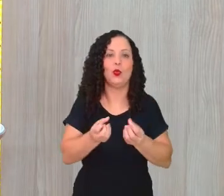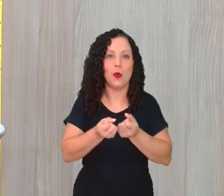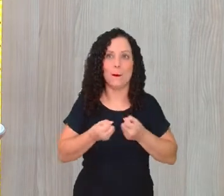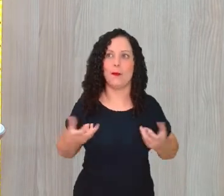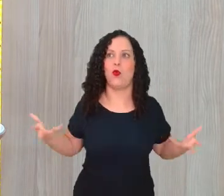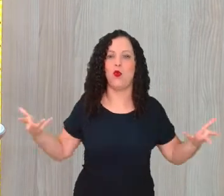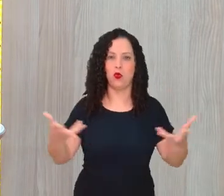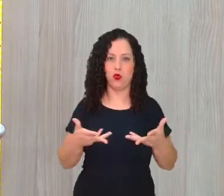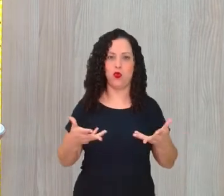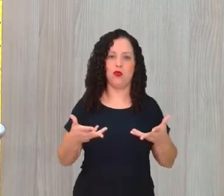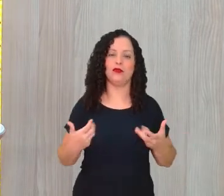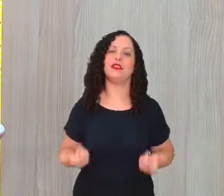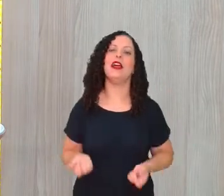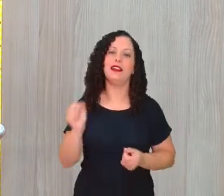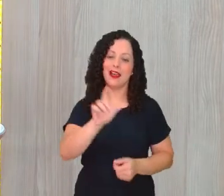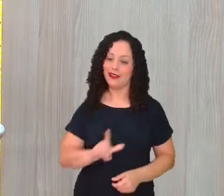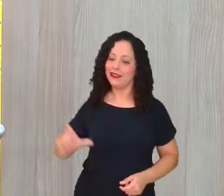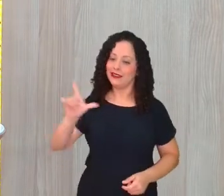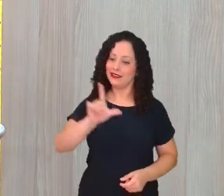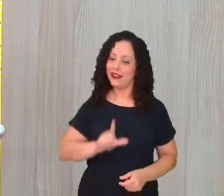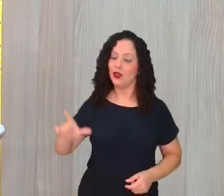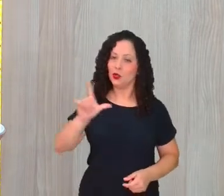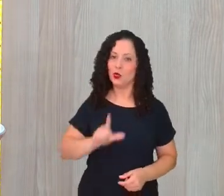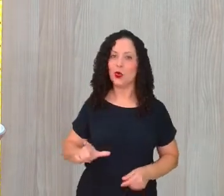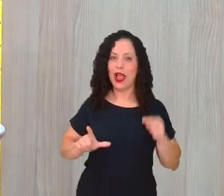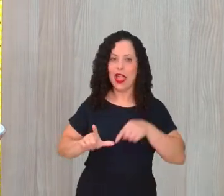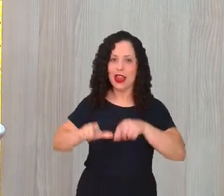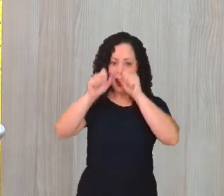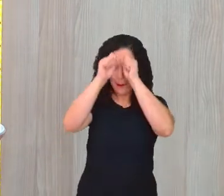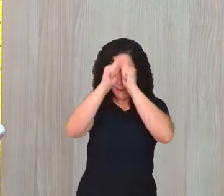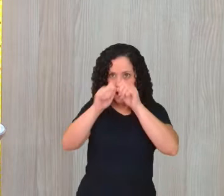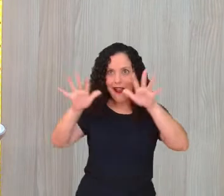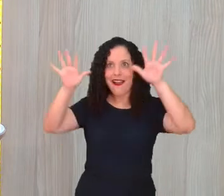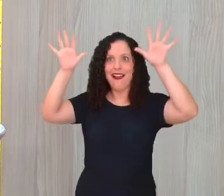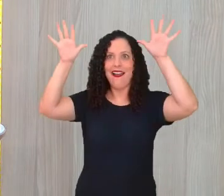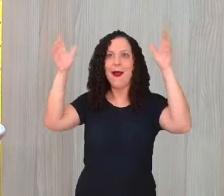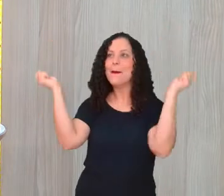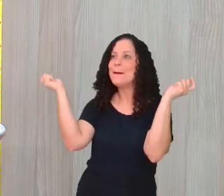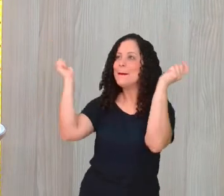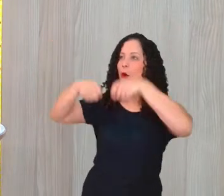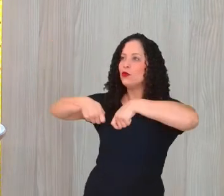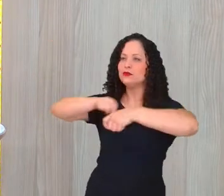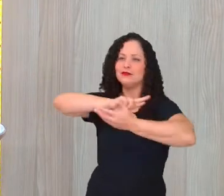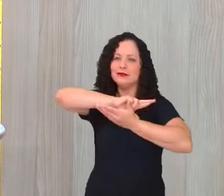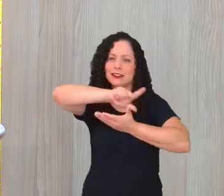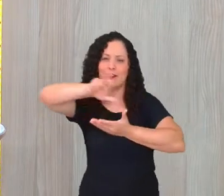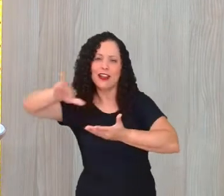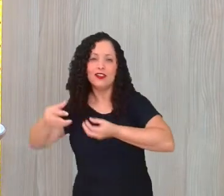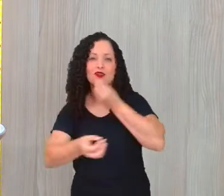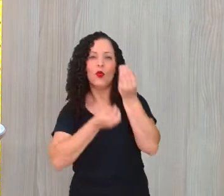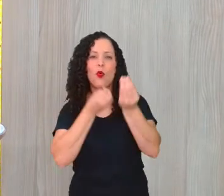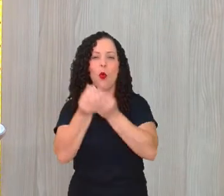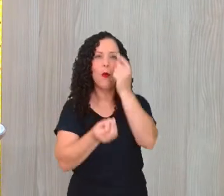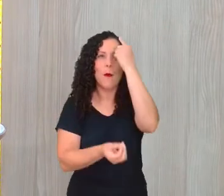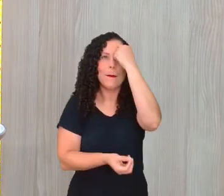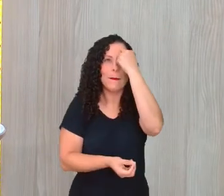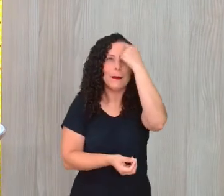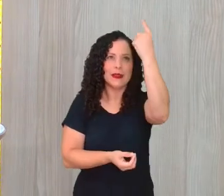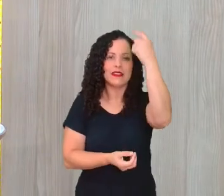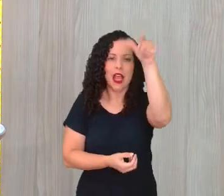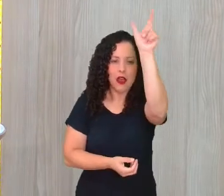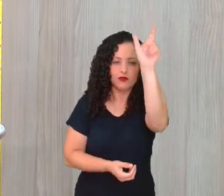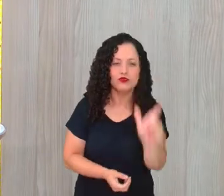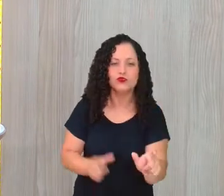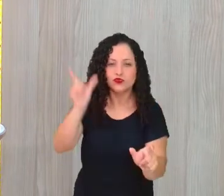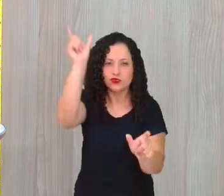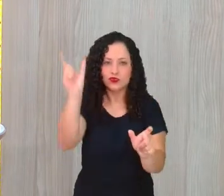a literatura nos permite pensar em outras sensibilidades, né? É um jeito de pensar o ser humano no mundo e